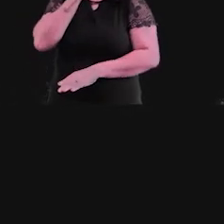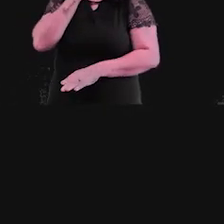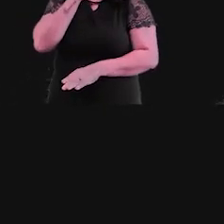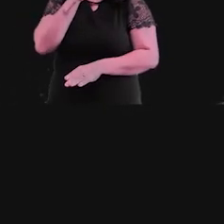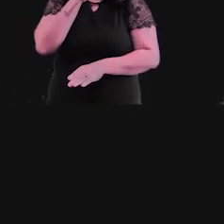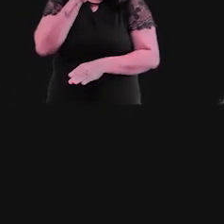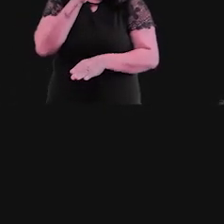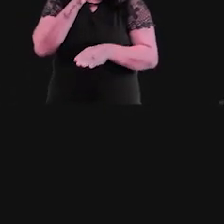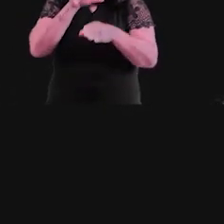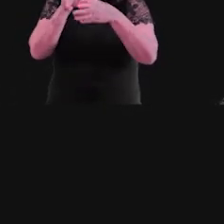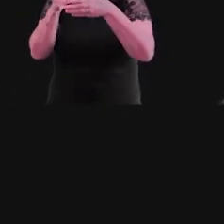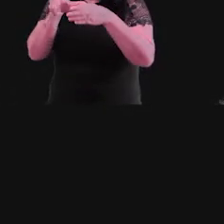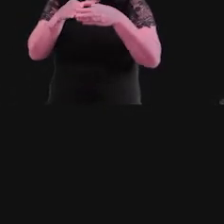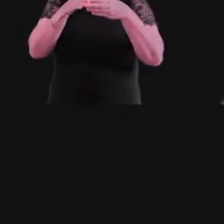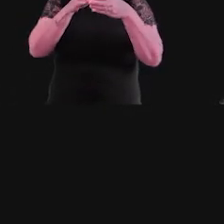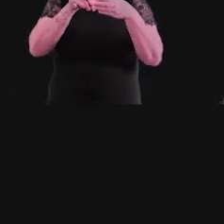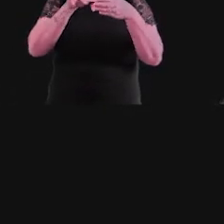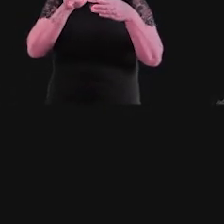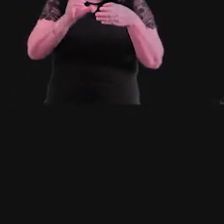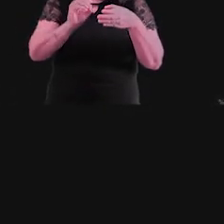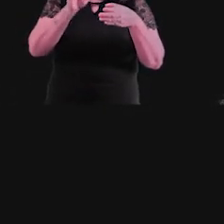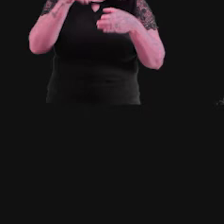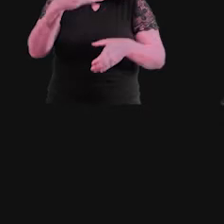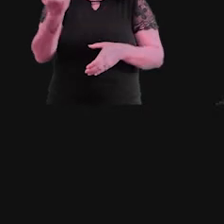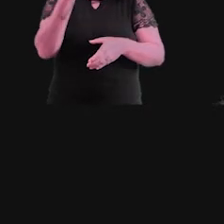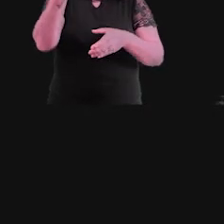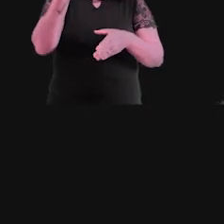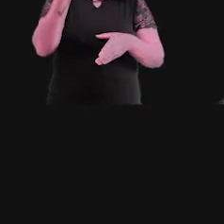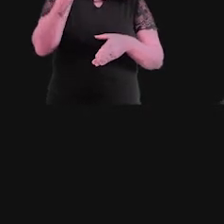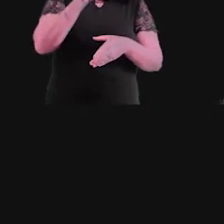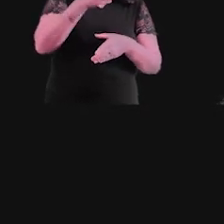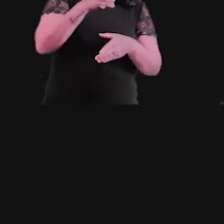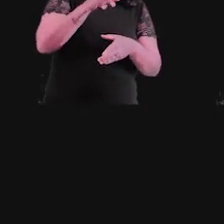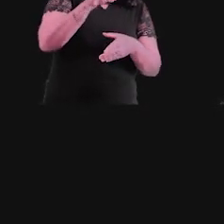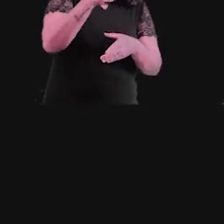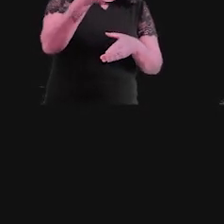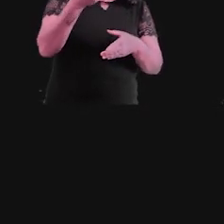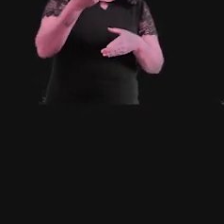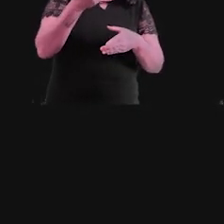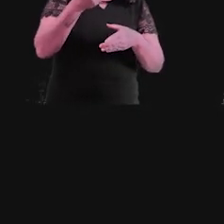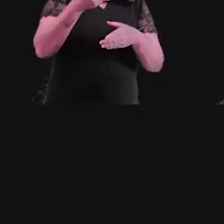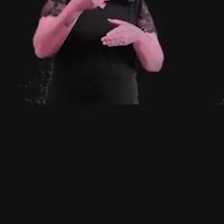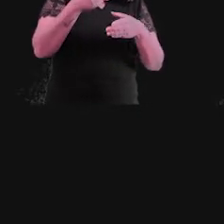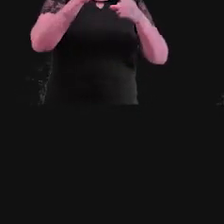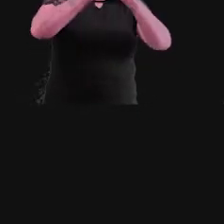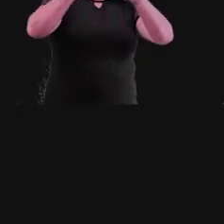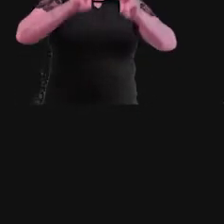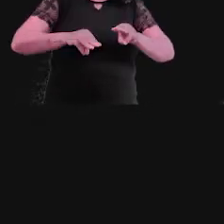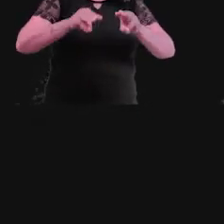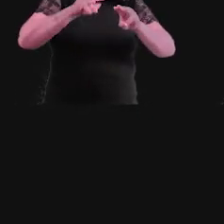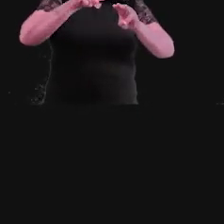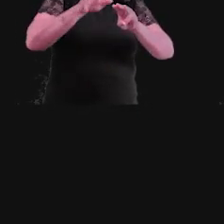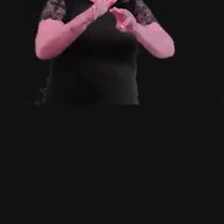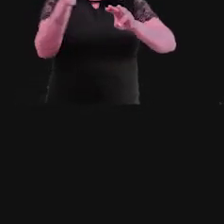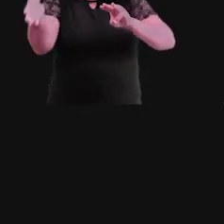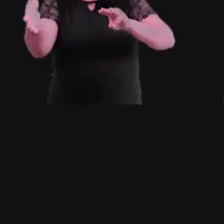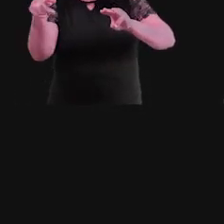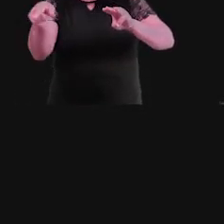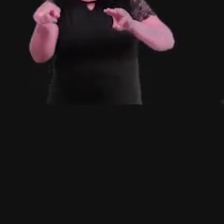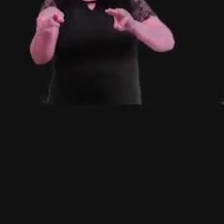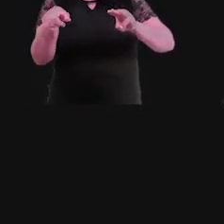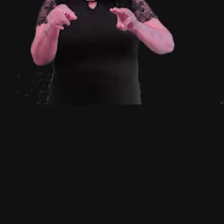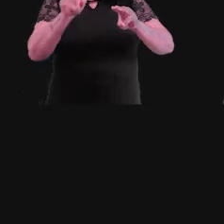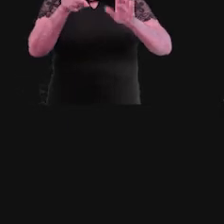Então, mesmo que a gente não tenha um museu itinerante, uma exposição itinerante, etc., a